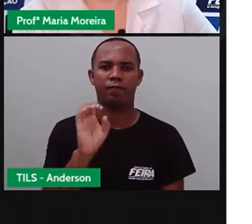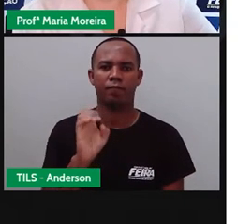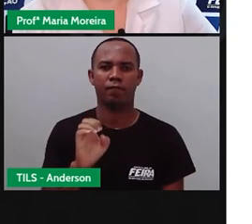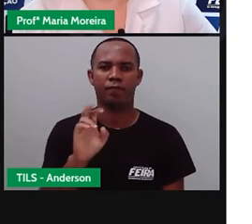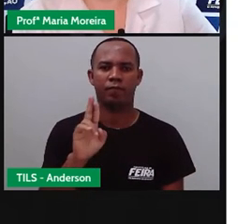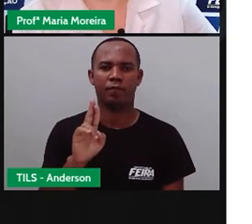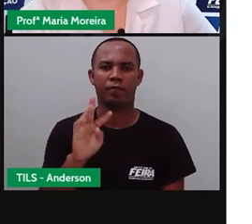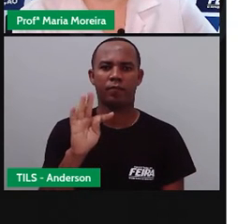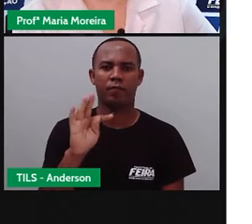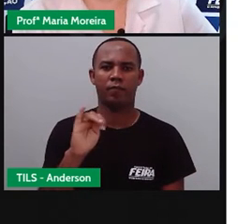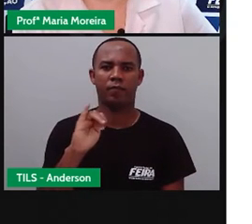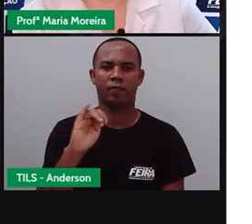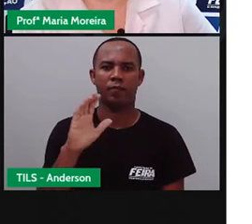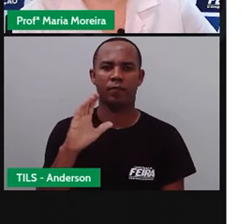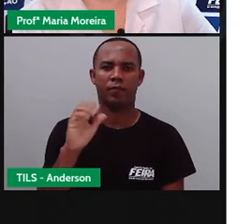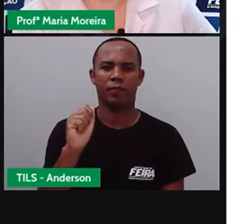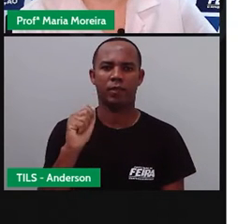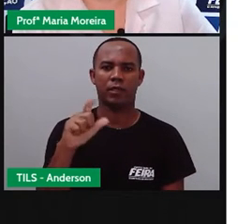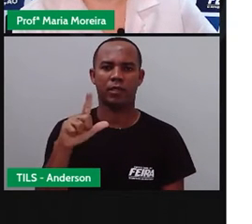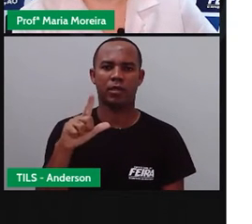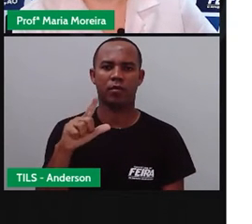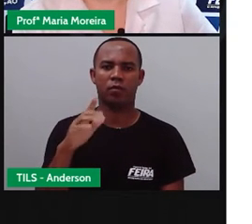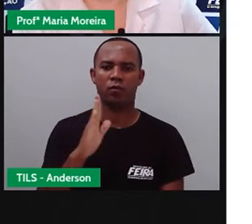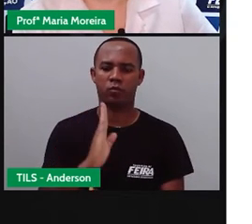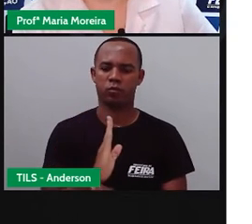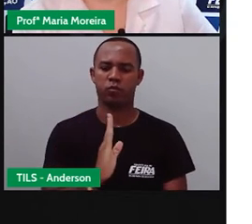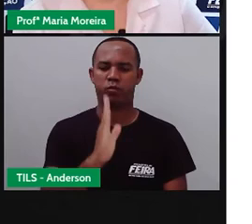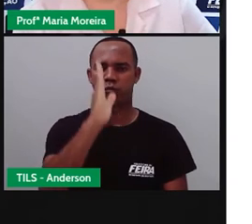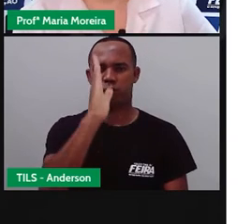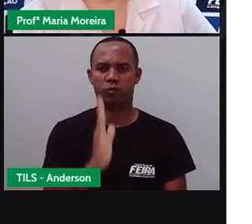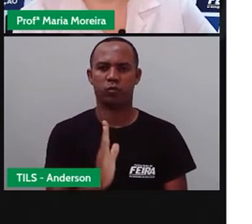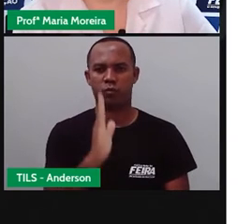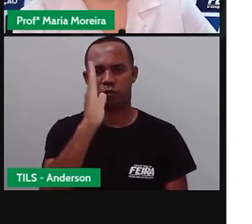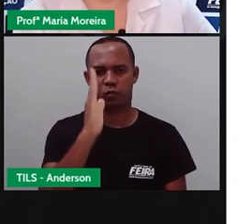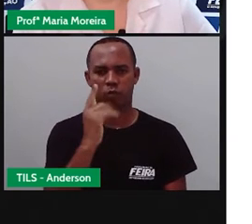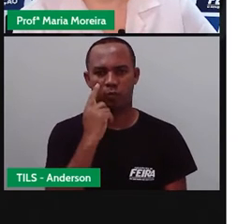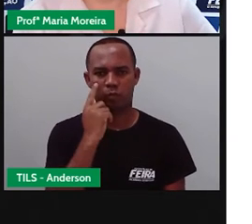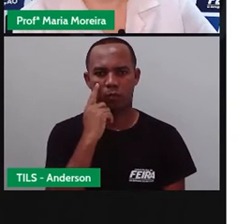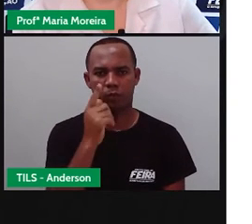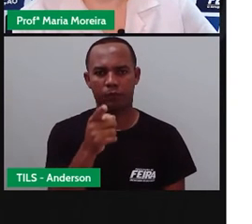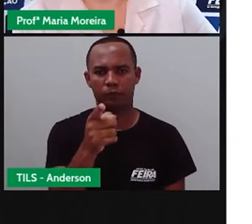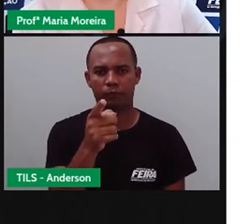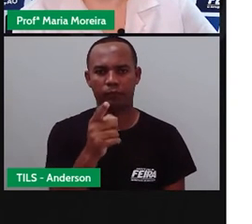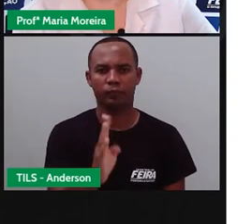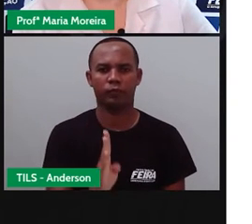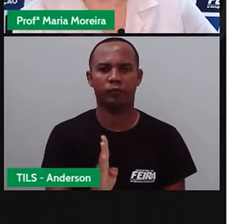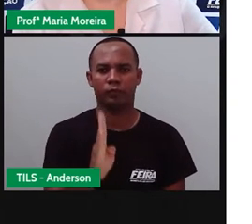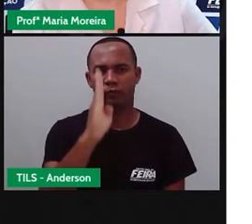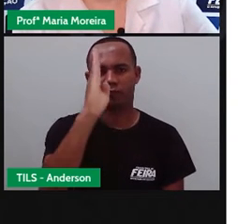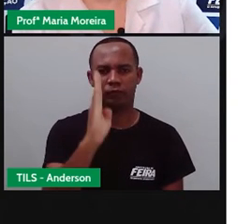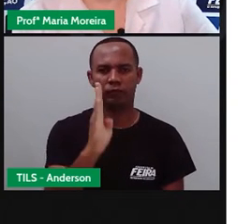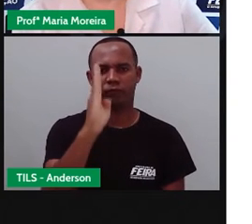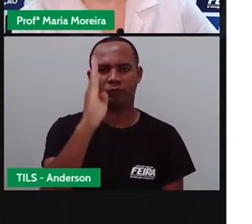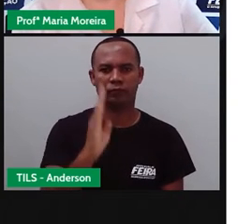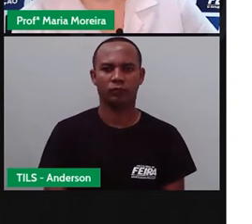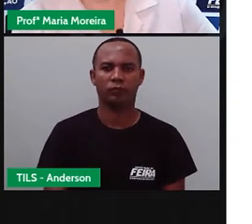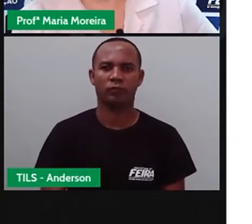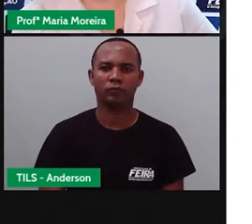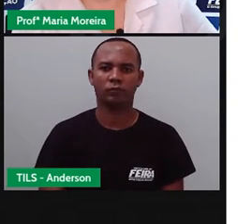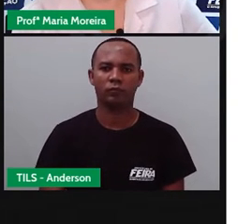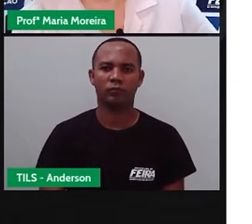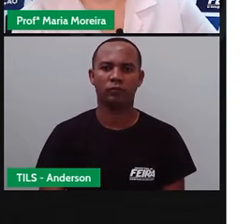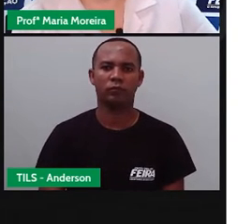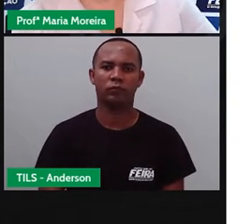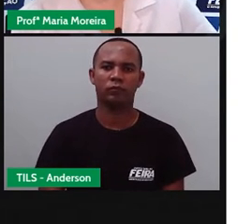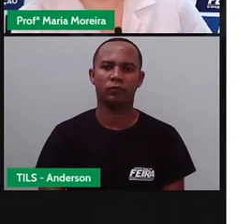EA dezena é um traço que vertical então aqui ó tá vendo e aí